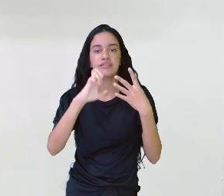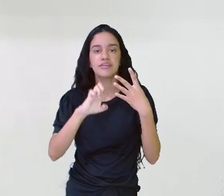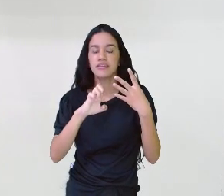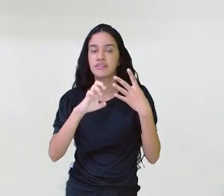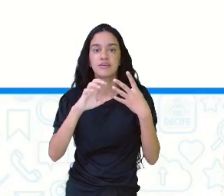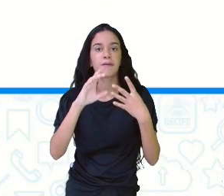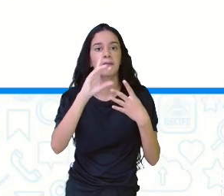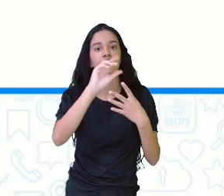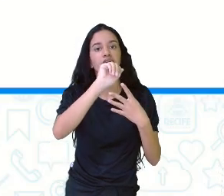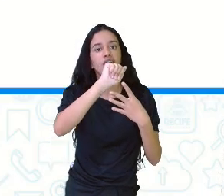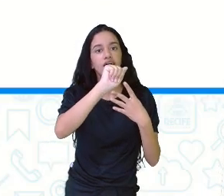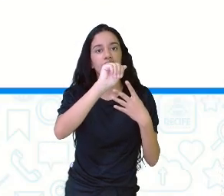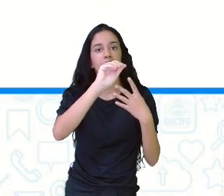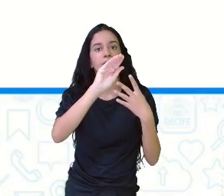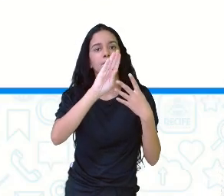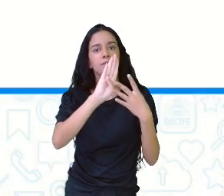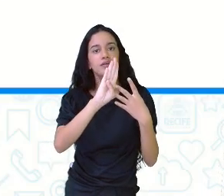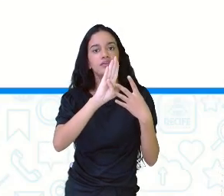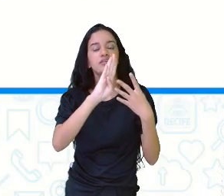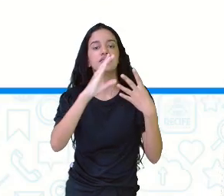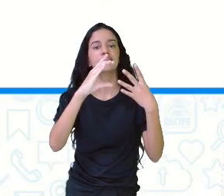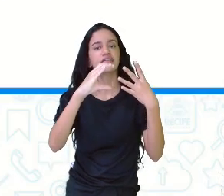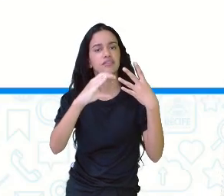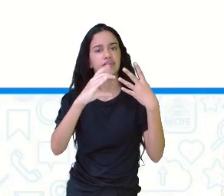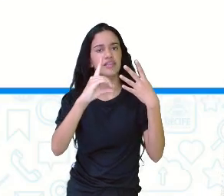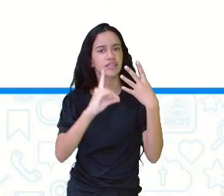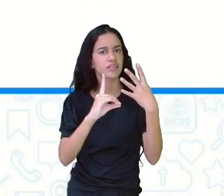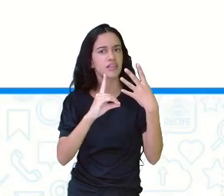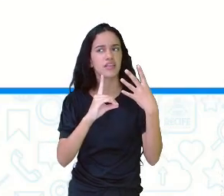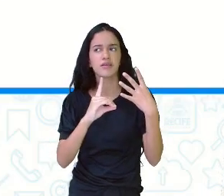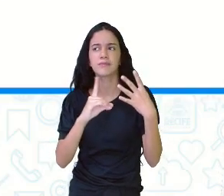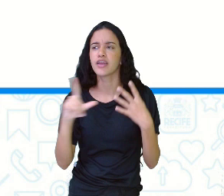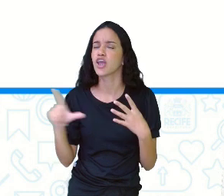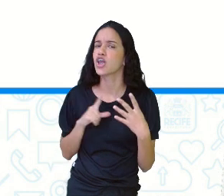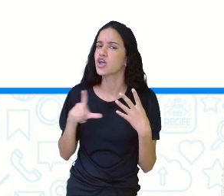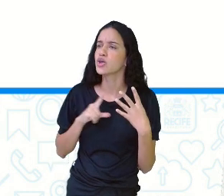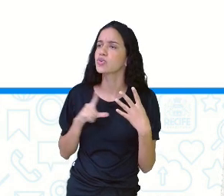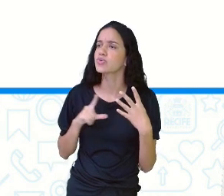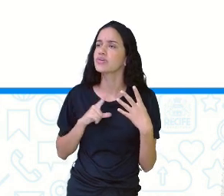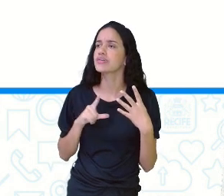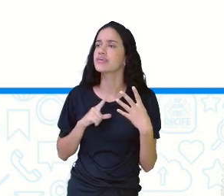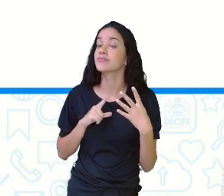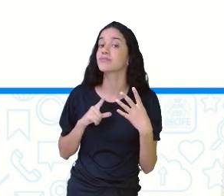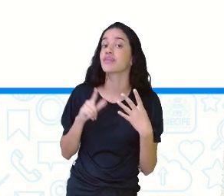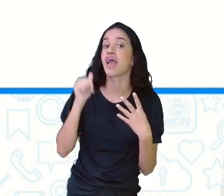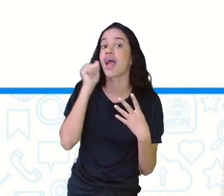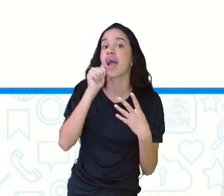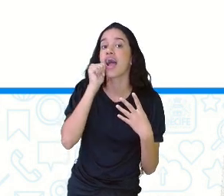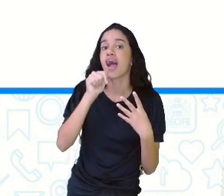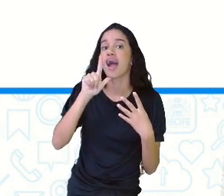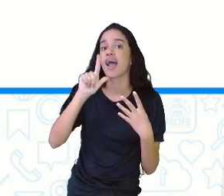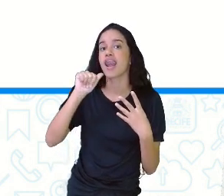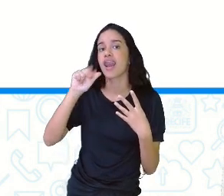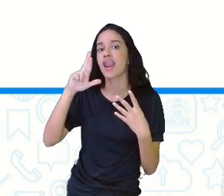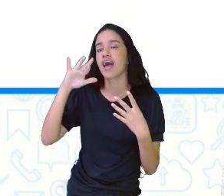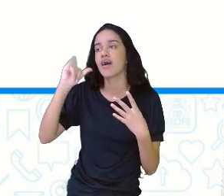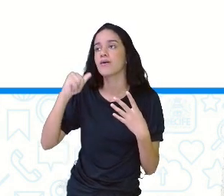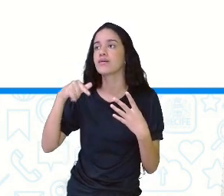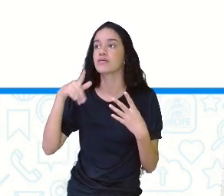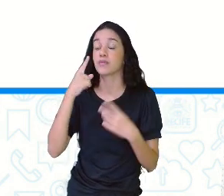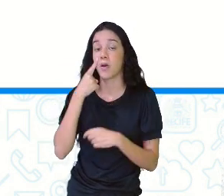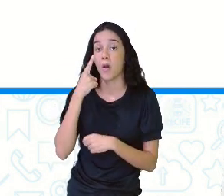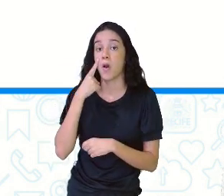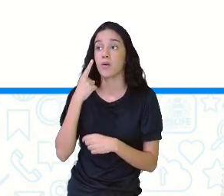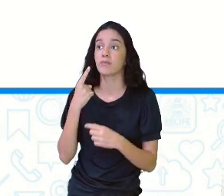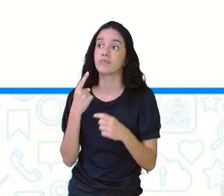bola. Será? Será que eu tenho 3 classes aí? Laura está muito atenta, ó. 1